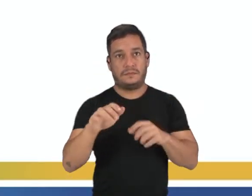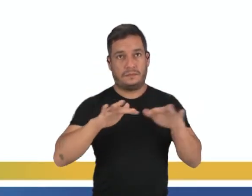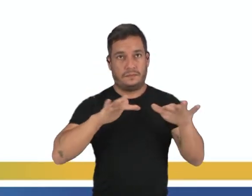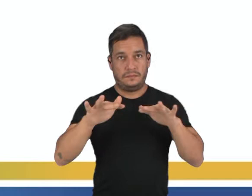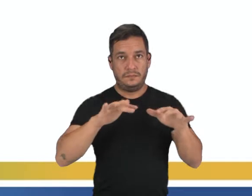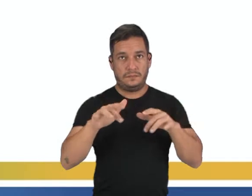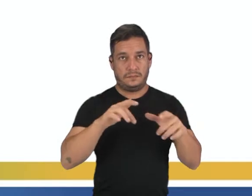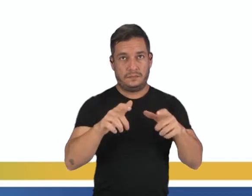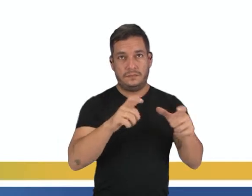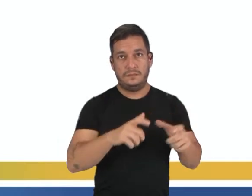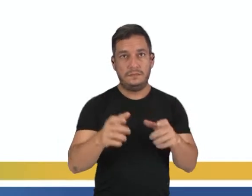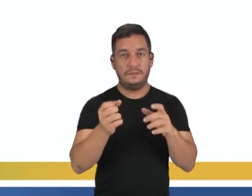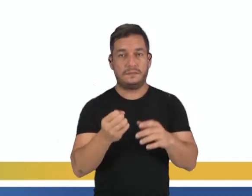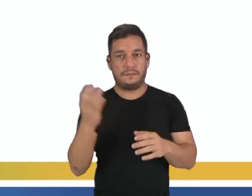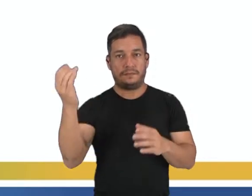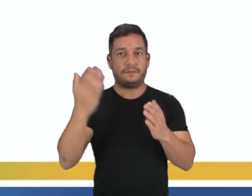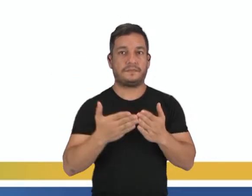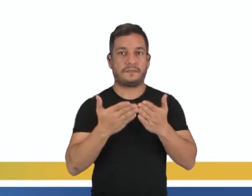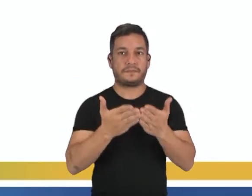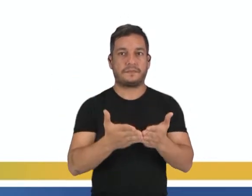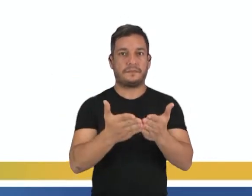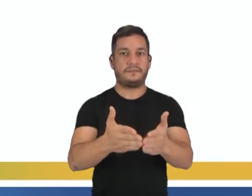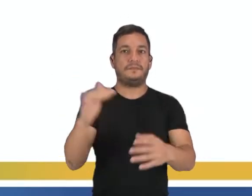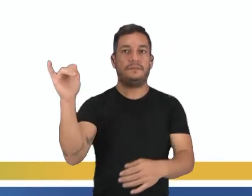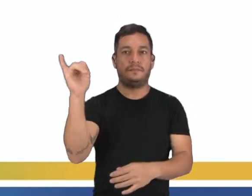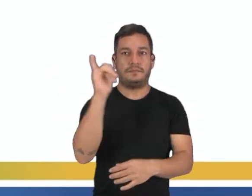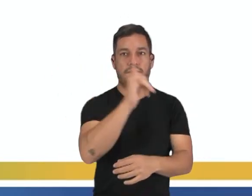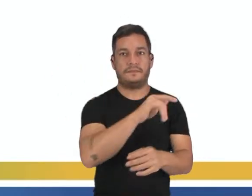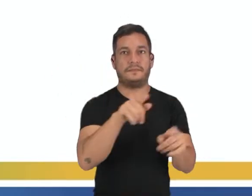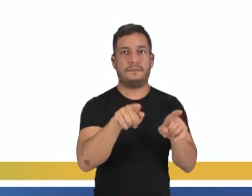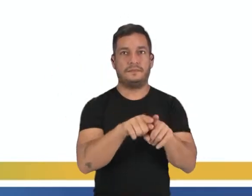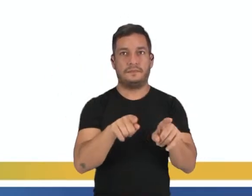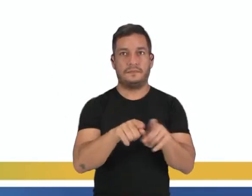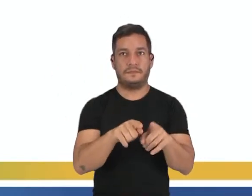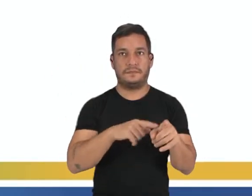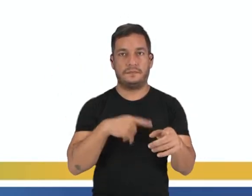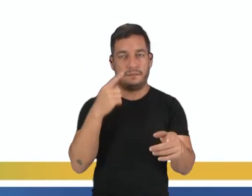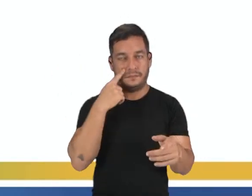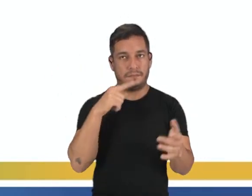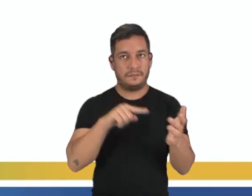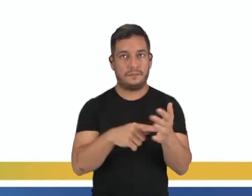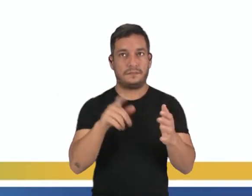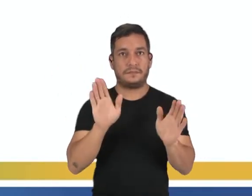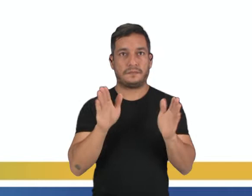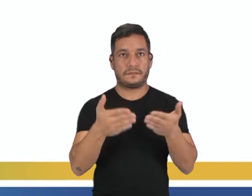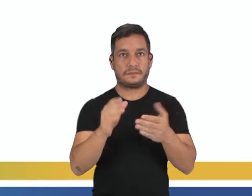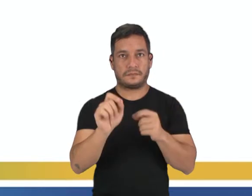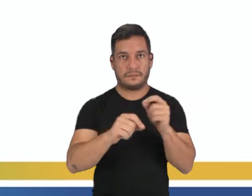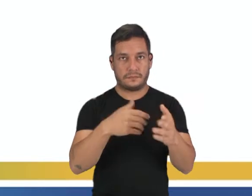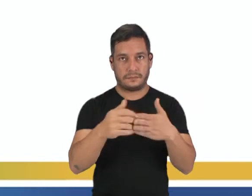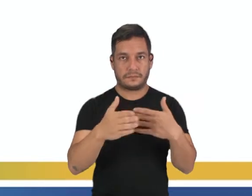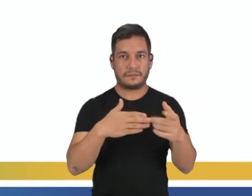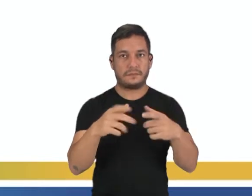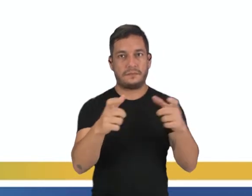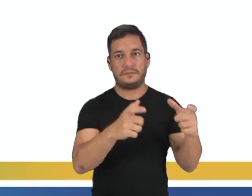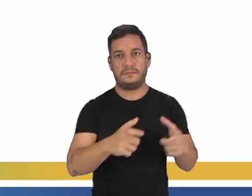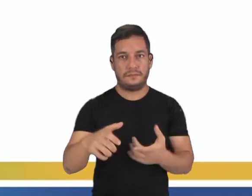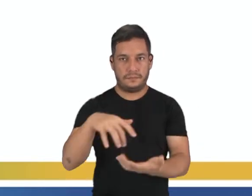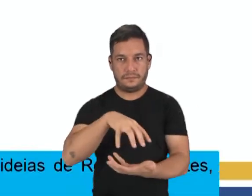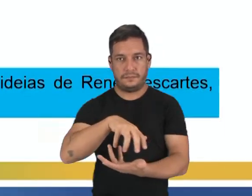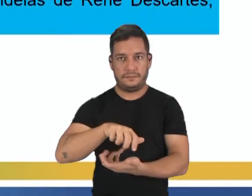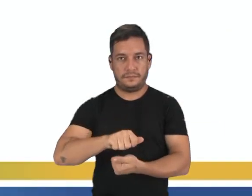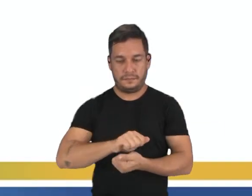deslocamentos, como nas viagens marítimas e aéreas, ou obter a localização de pontos específicos em qualquer lugar do